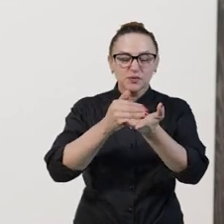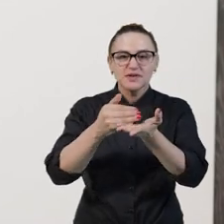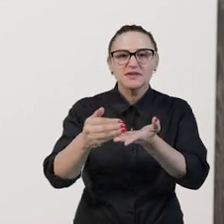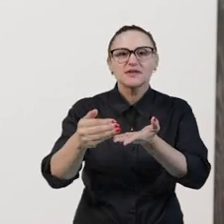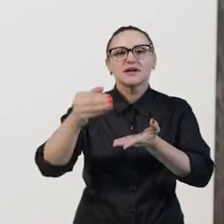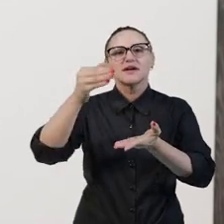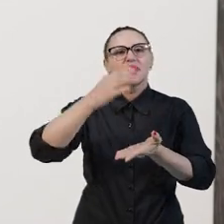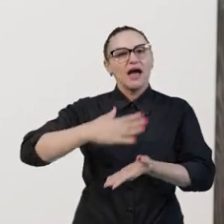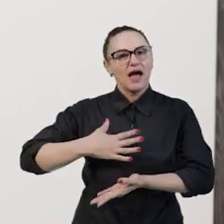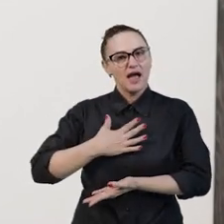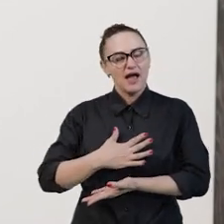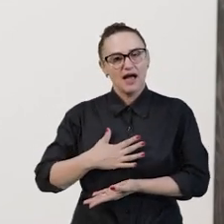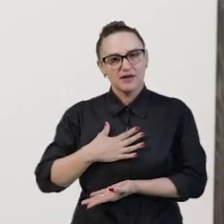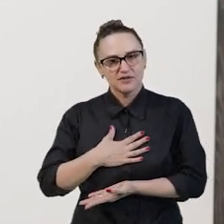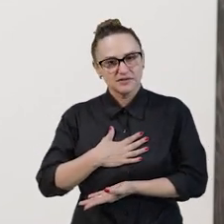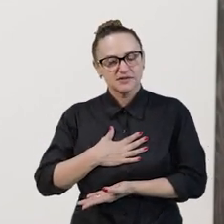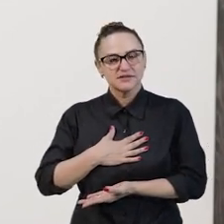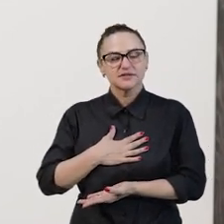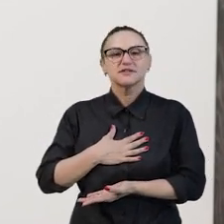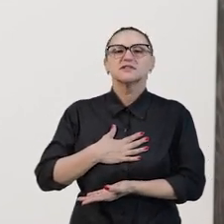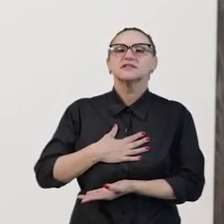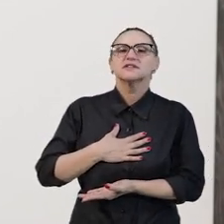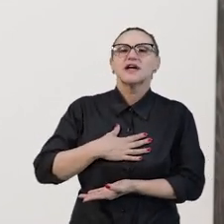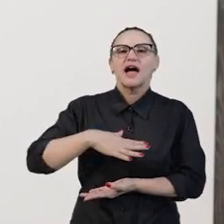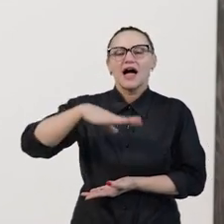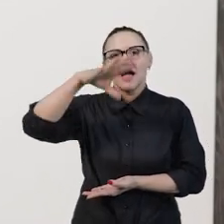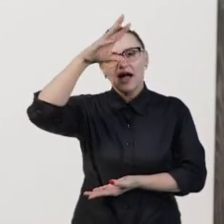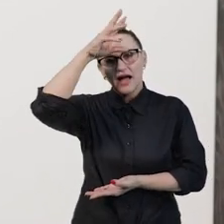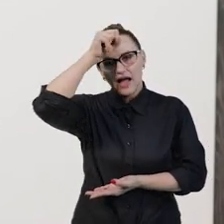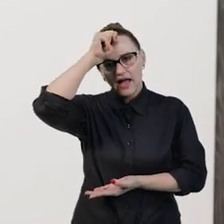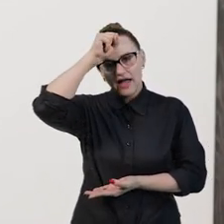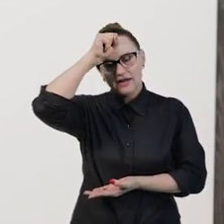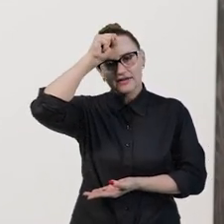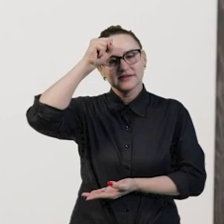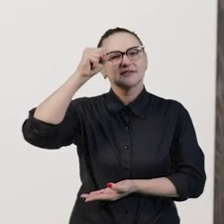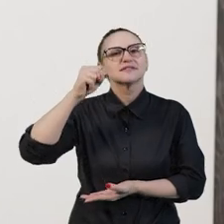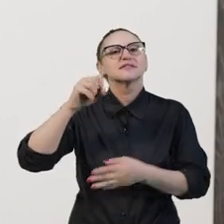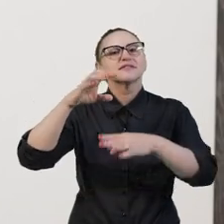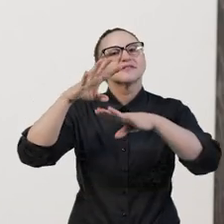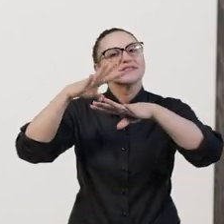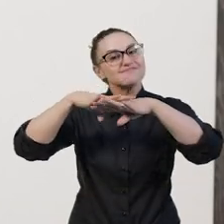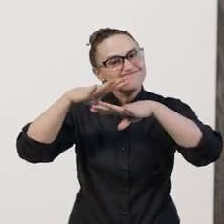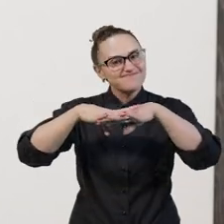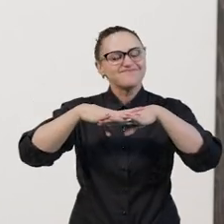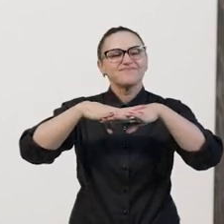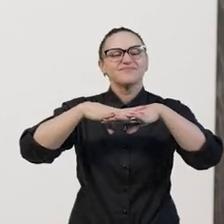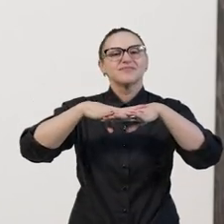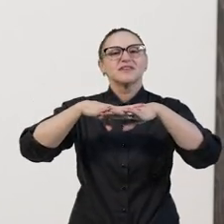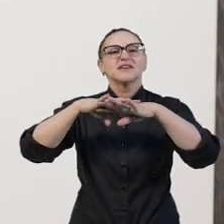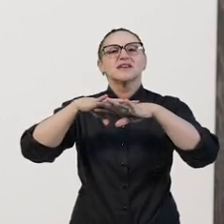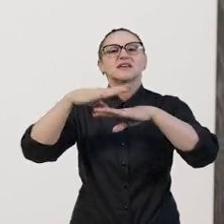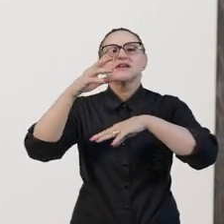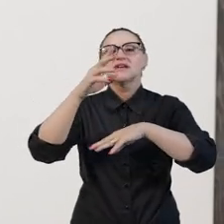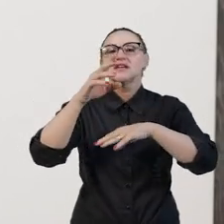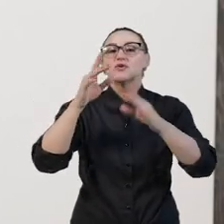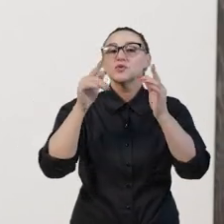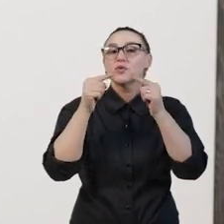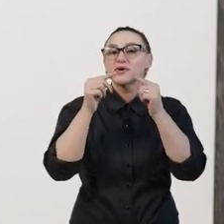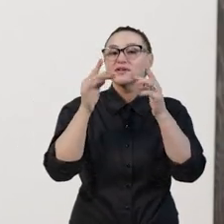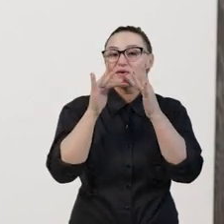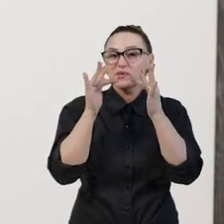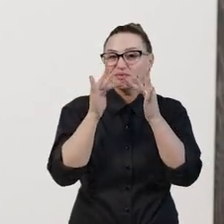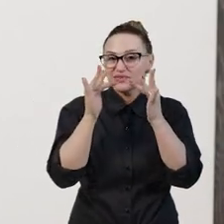que eu comecei a ter contato com outros profissionais profissionais especialistas né professores de matemática